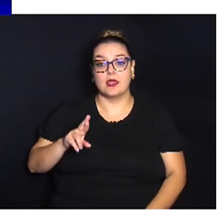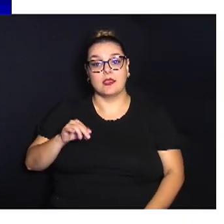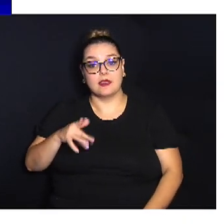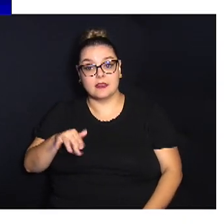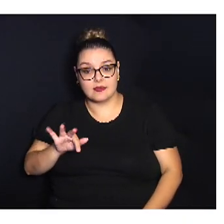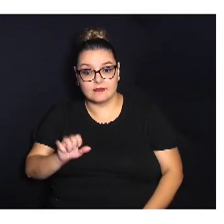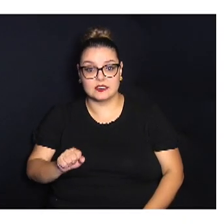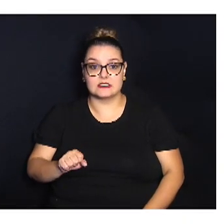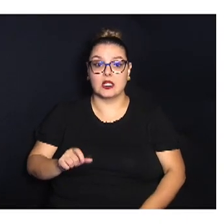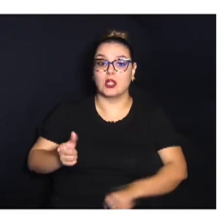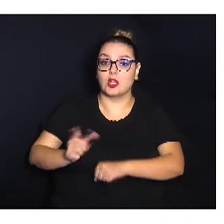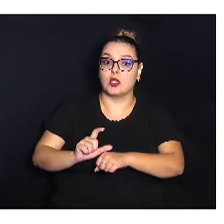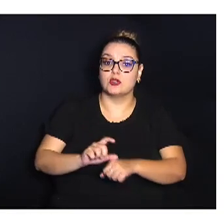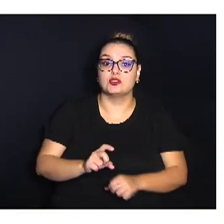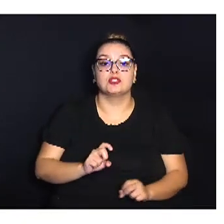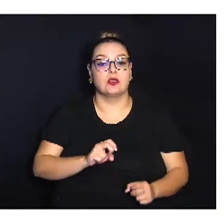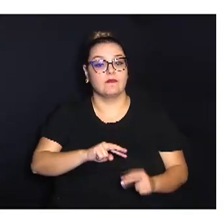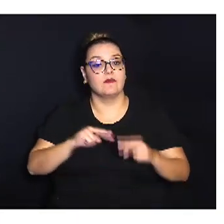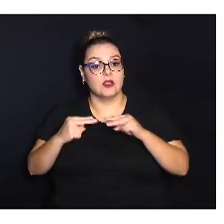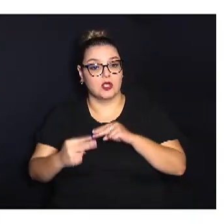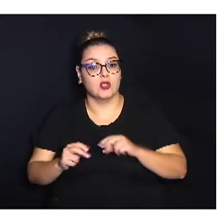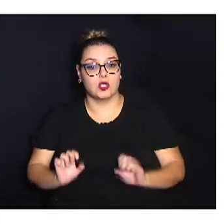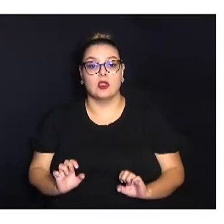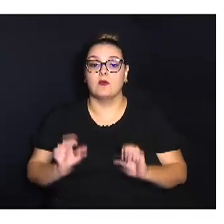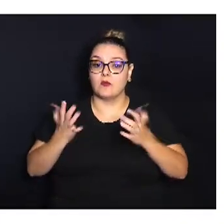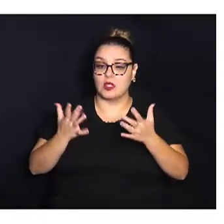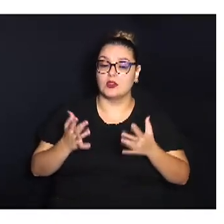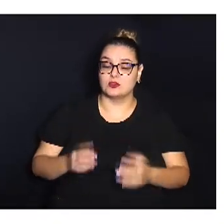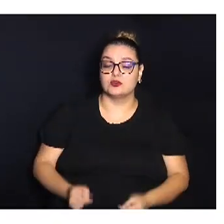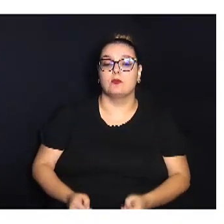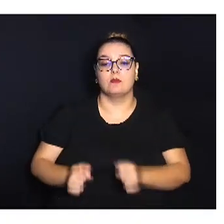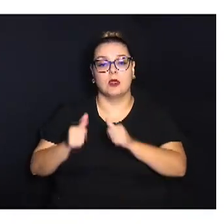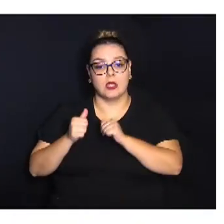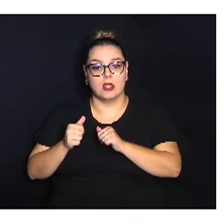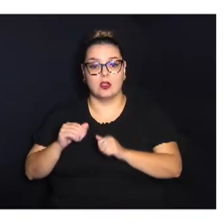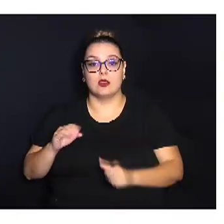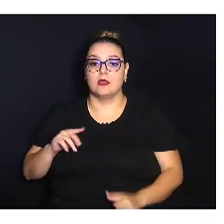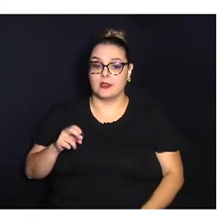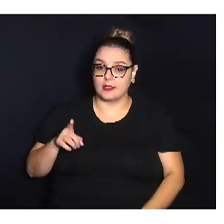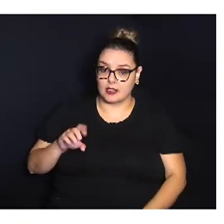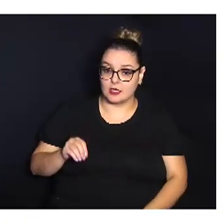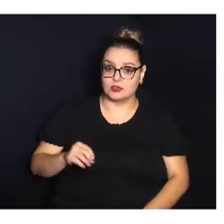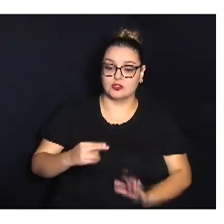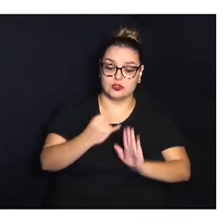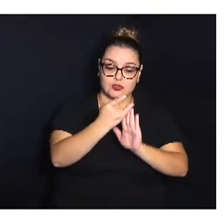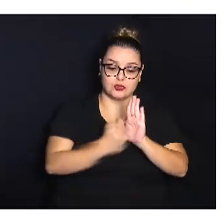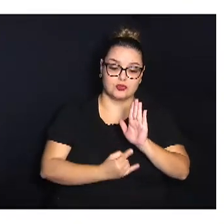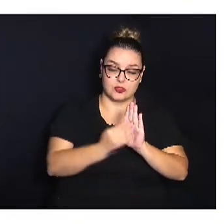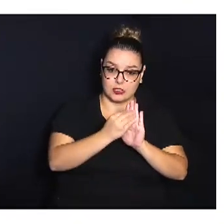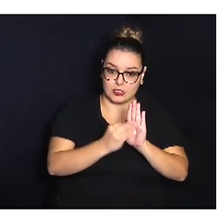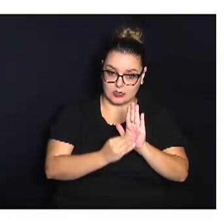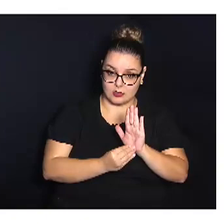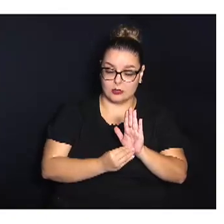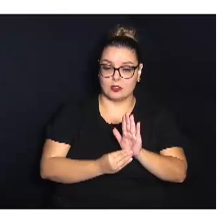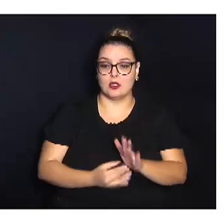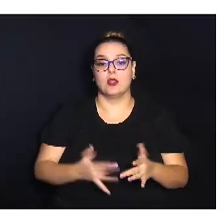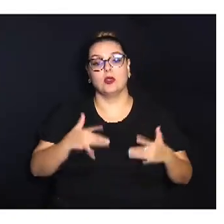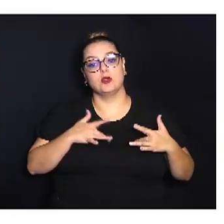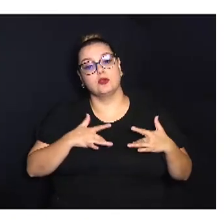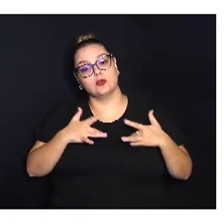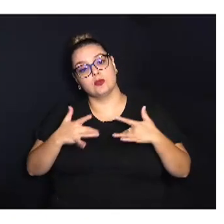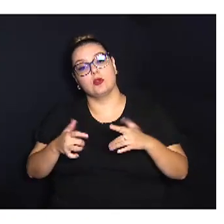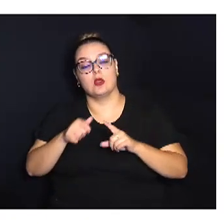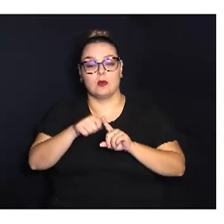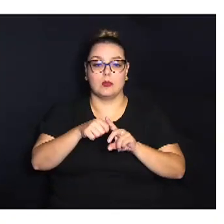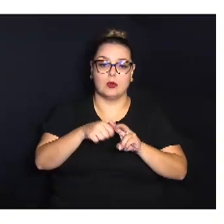lojinha virtual, eventos beneficentes, crédito semestral da Nota Fiscal Paulista e doações